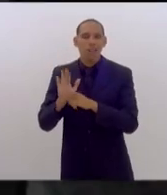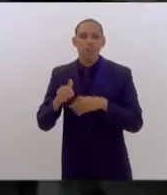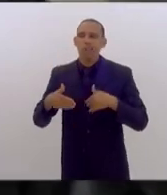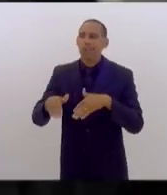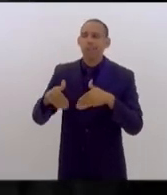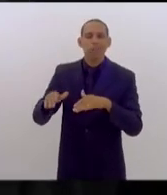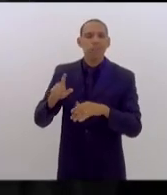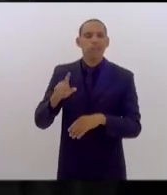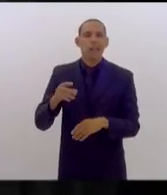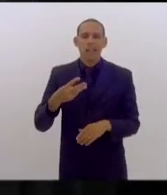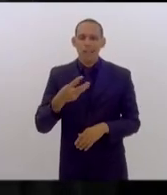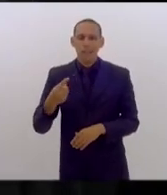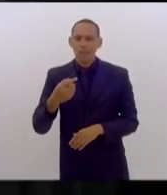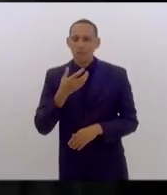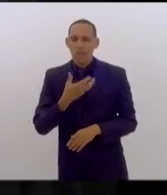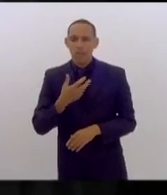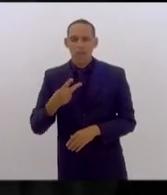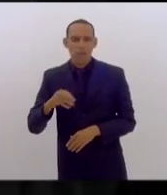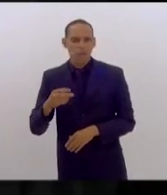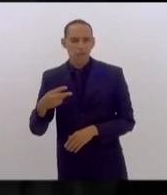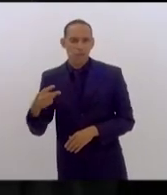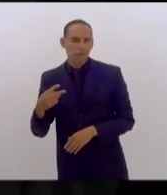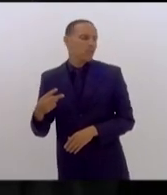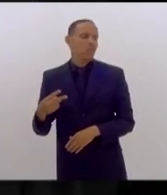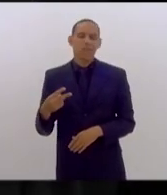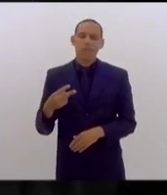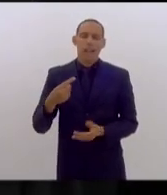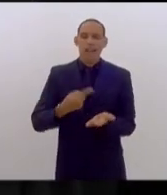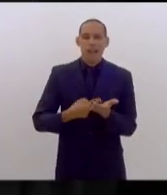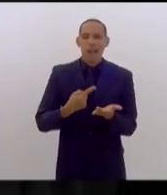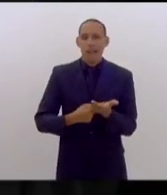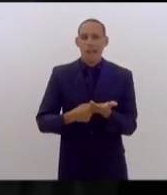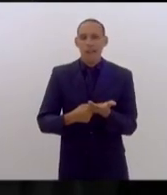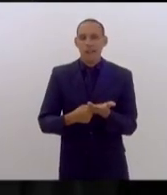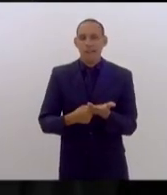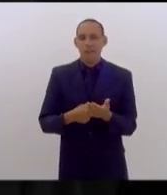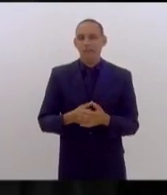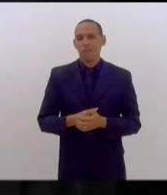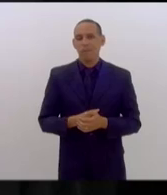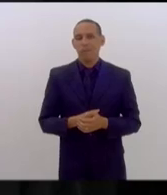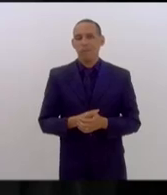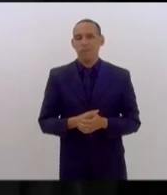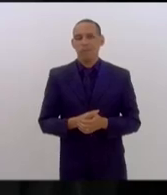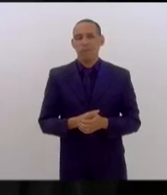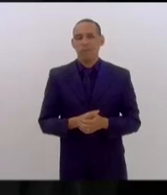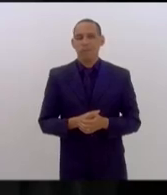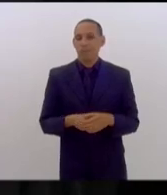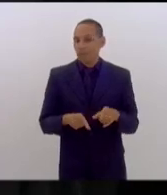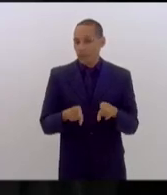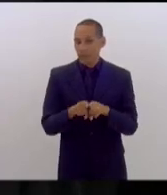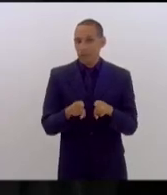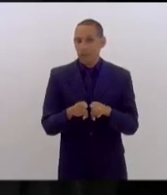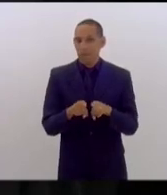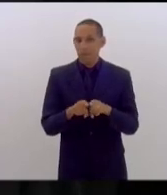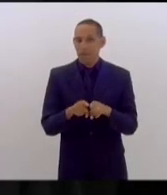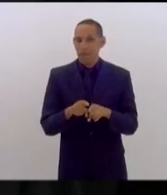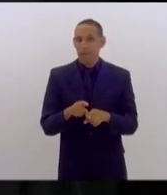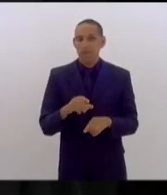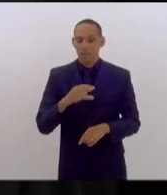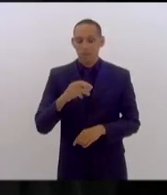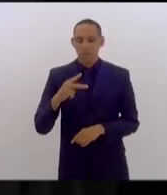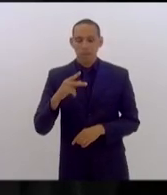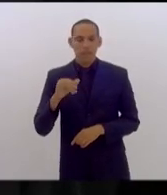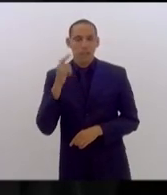até 31/12 de 22 E além disso além das conquistas da